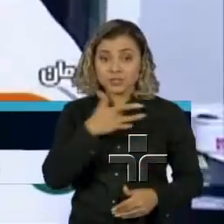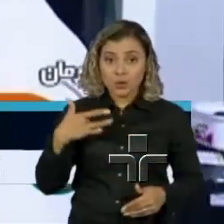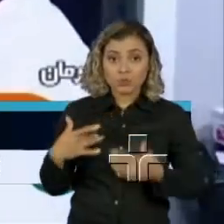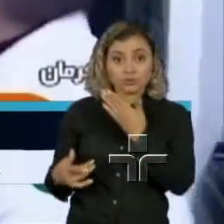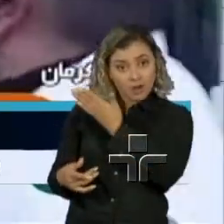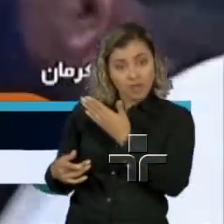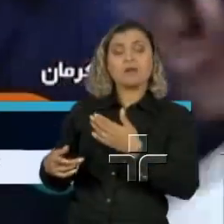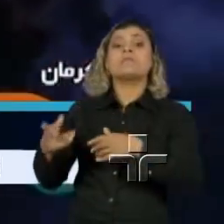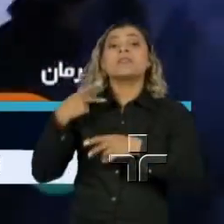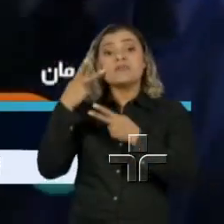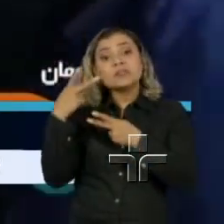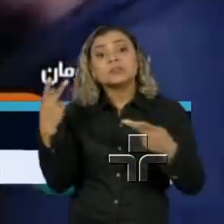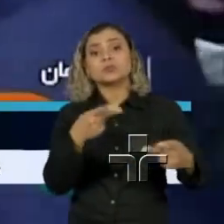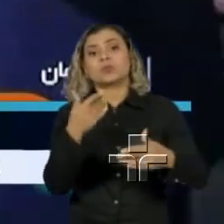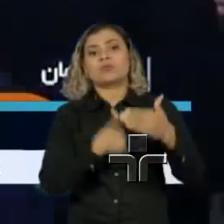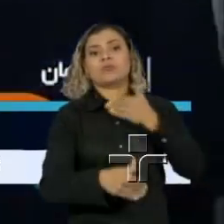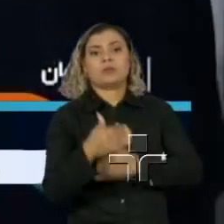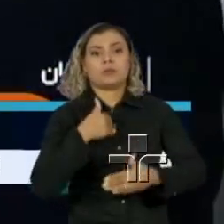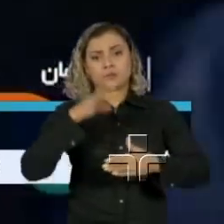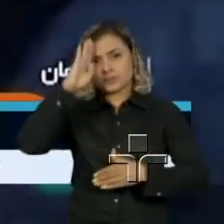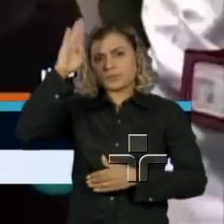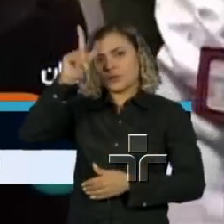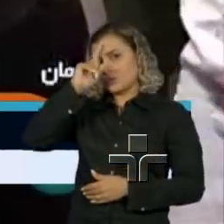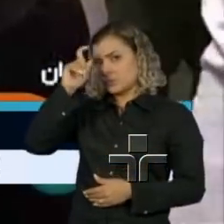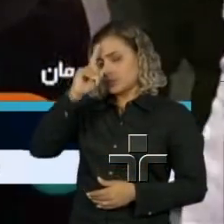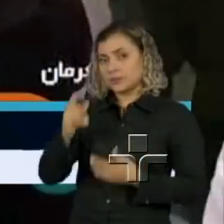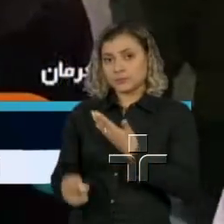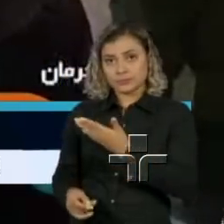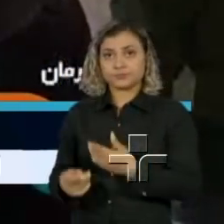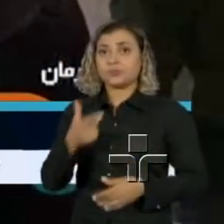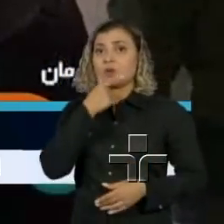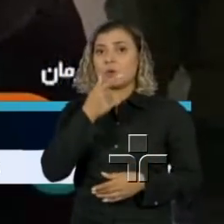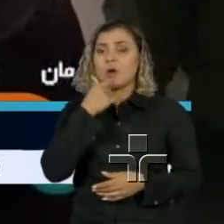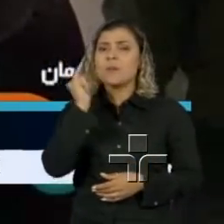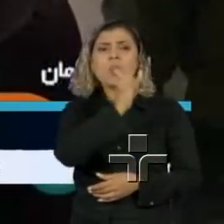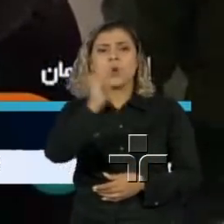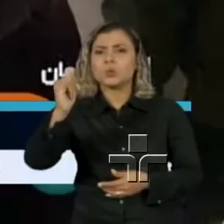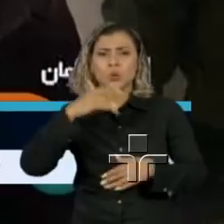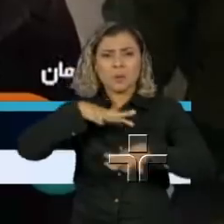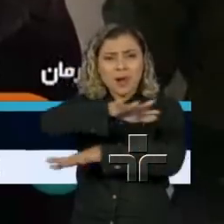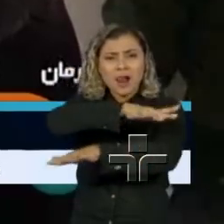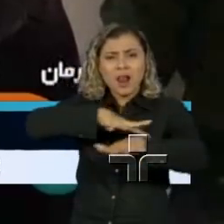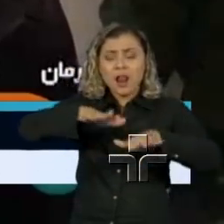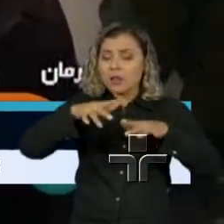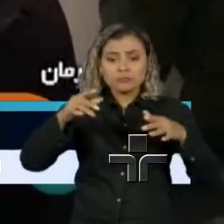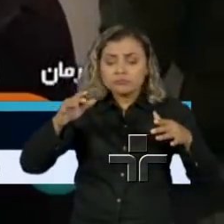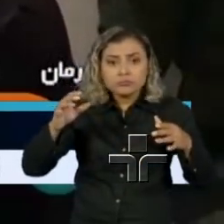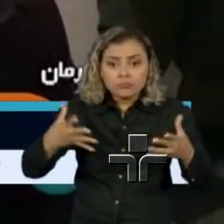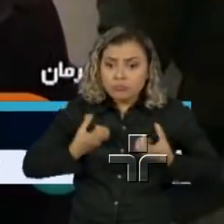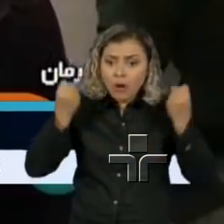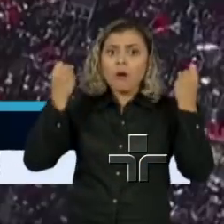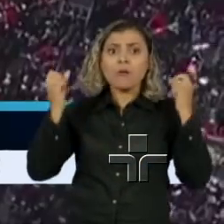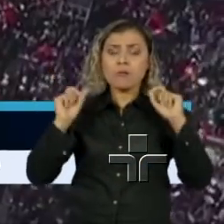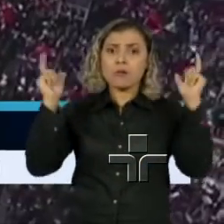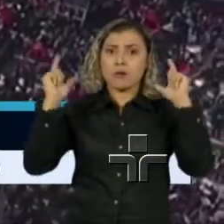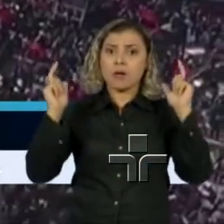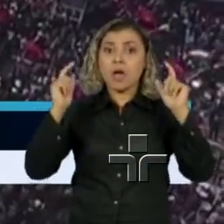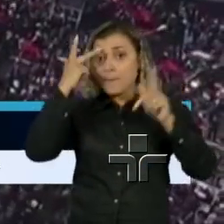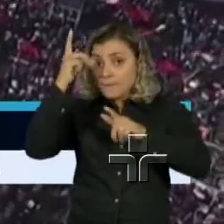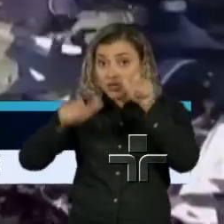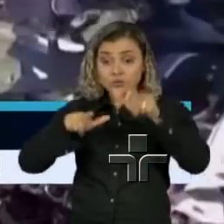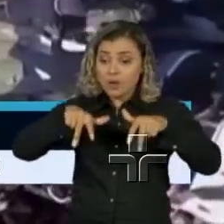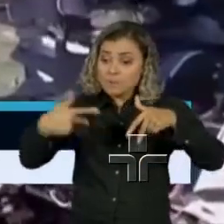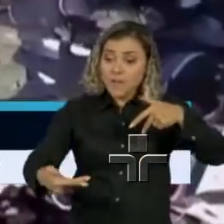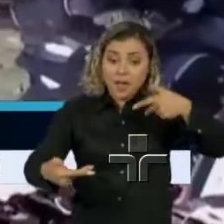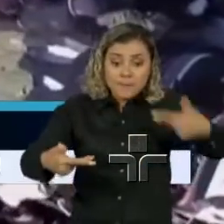os feridos que foram levados para o principal hospital da cidade. Esse homem contou que o tumulto aconteceu de repente. As pessoas passaram a cair